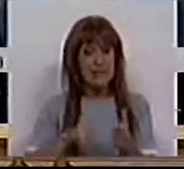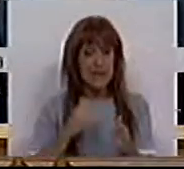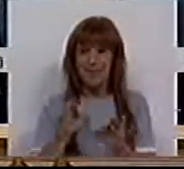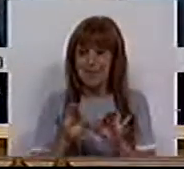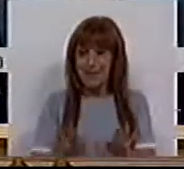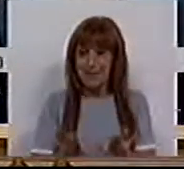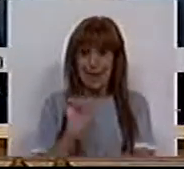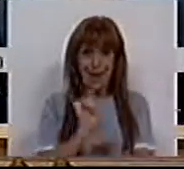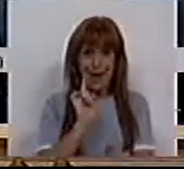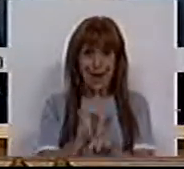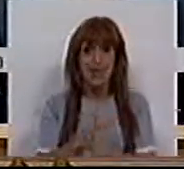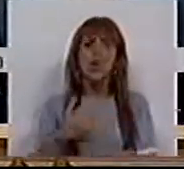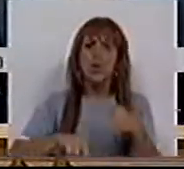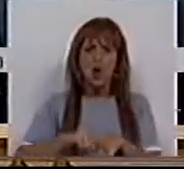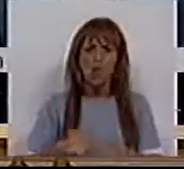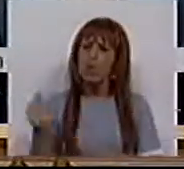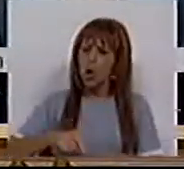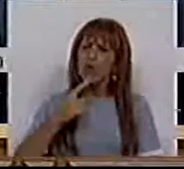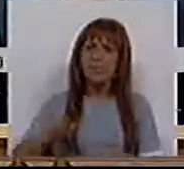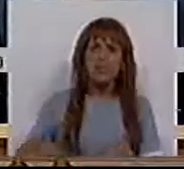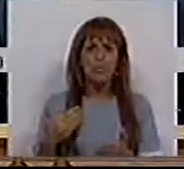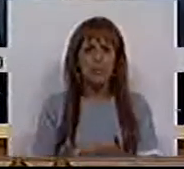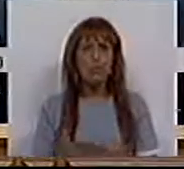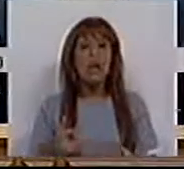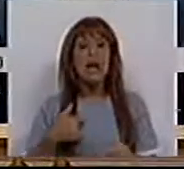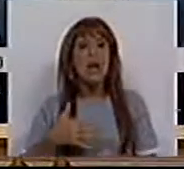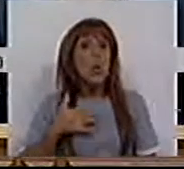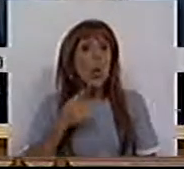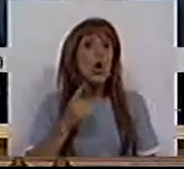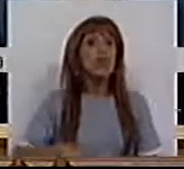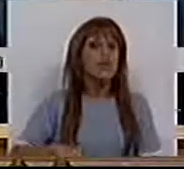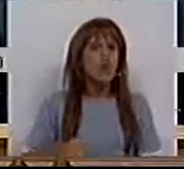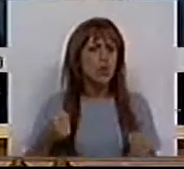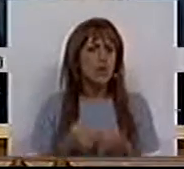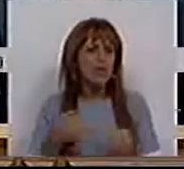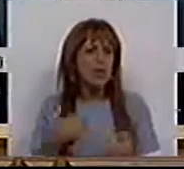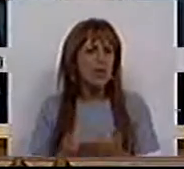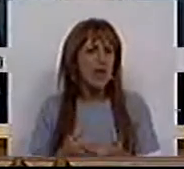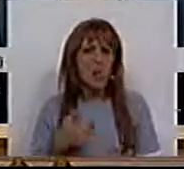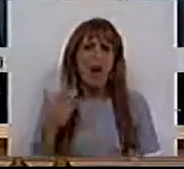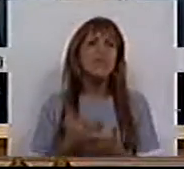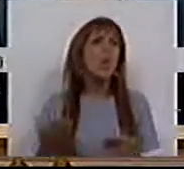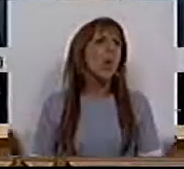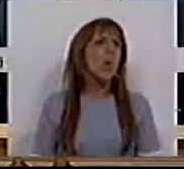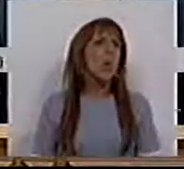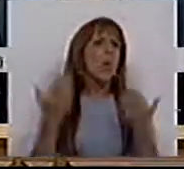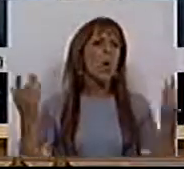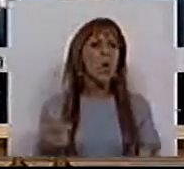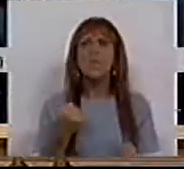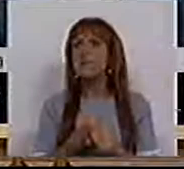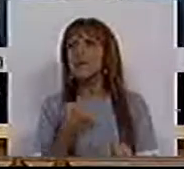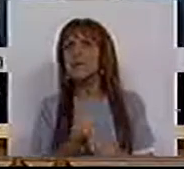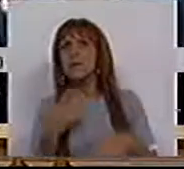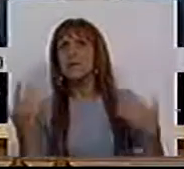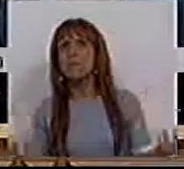sempre exatamente estes que nós viemos a propor. E creio que é mais uma vez um desafio, e não meramente um